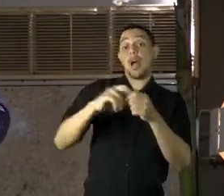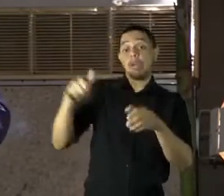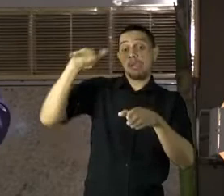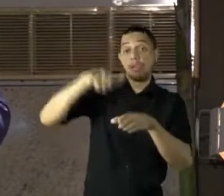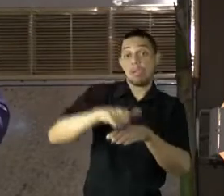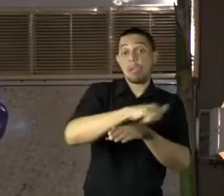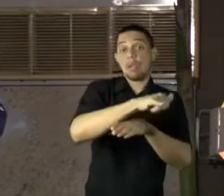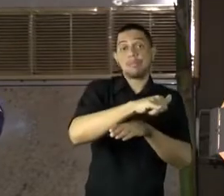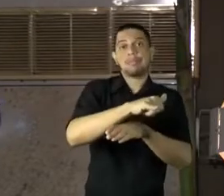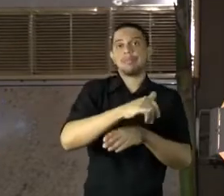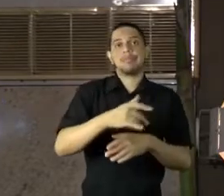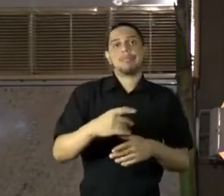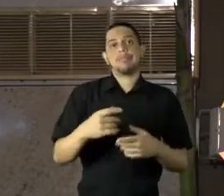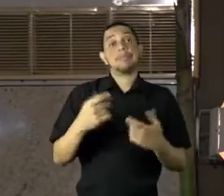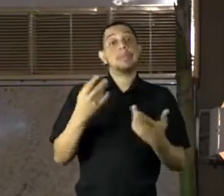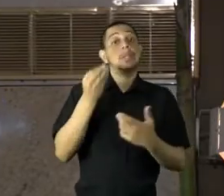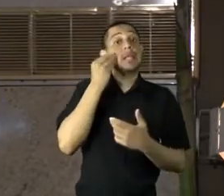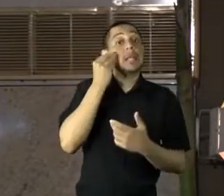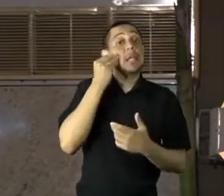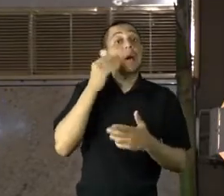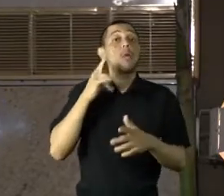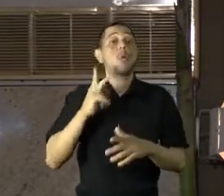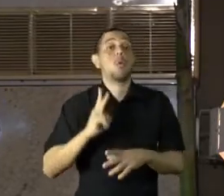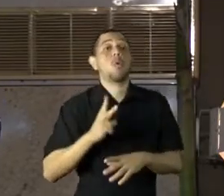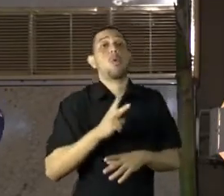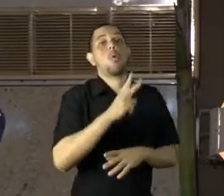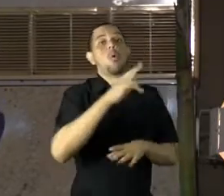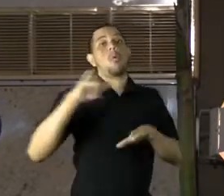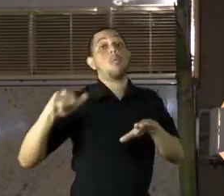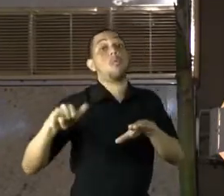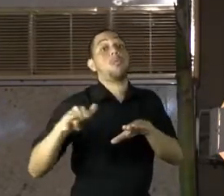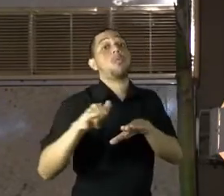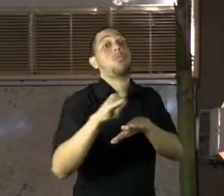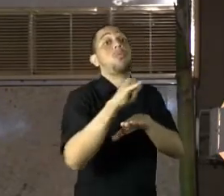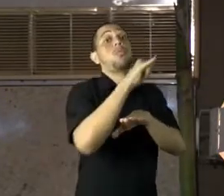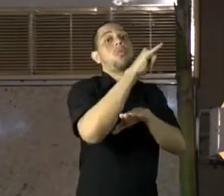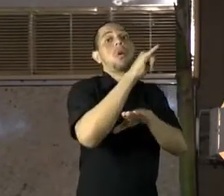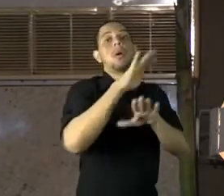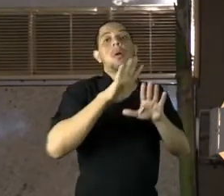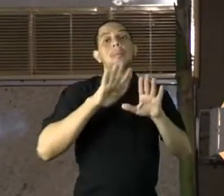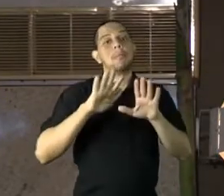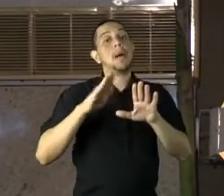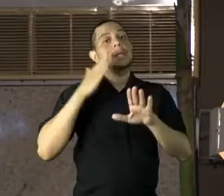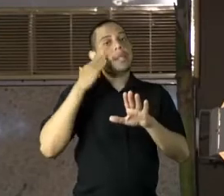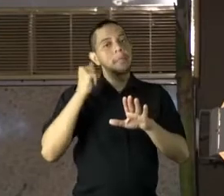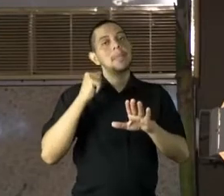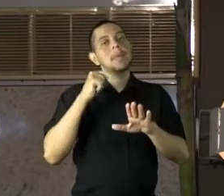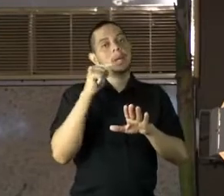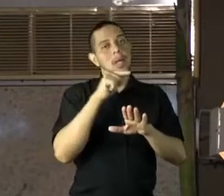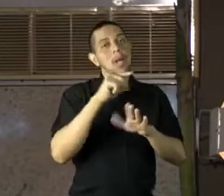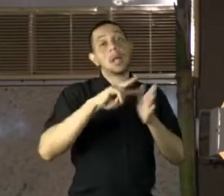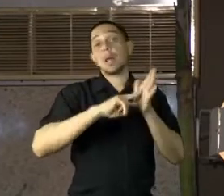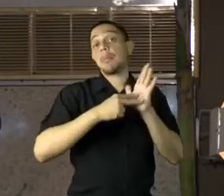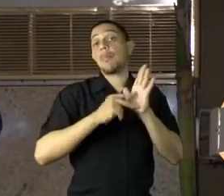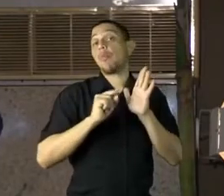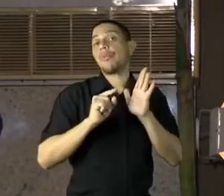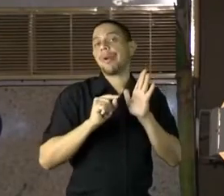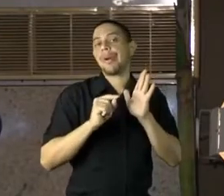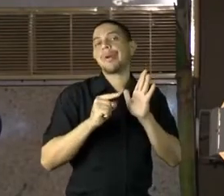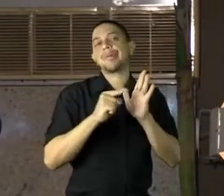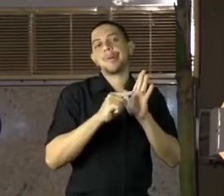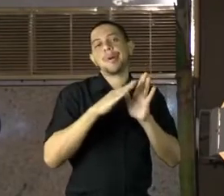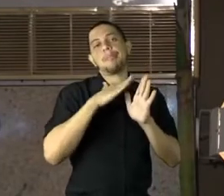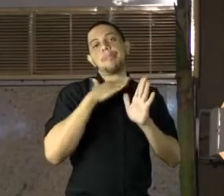ele não tinha outra opção a não ser tentar continuar levantando voo Mas ele já sabia que aquilo representaria também